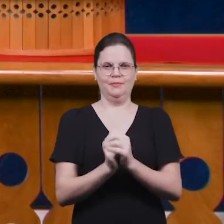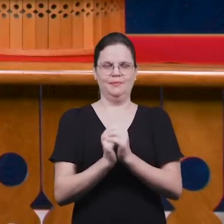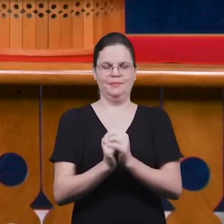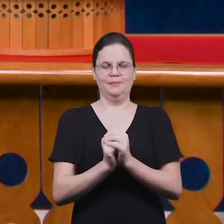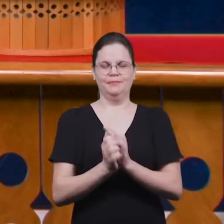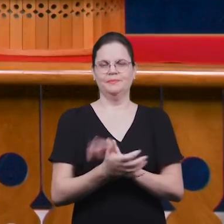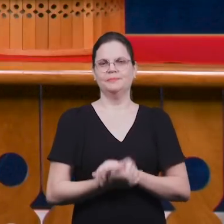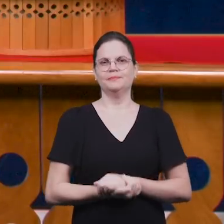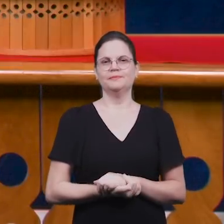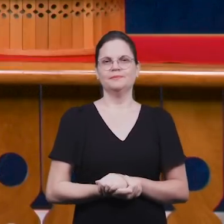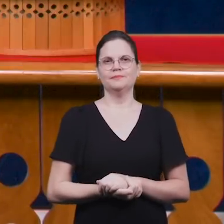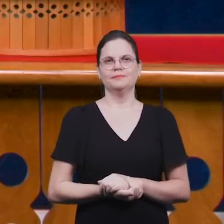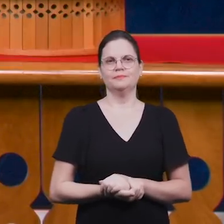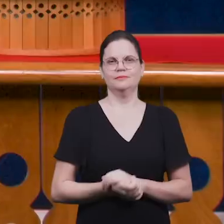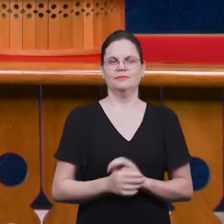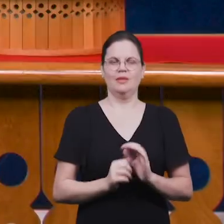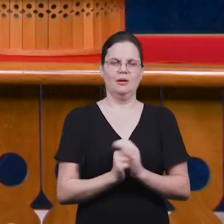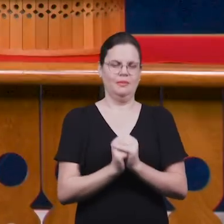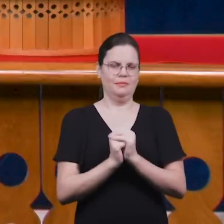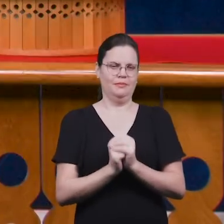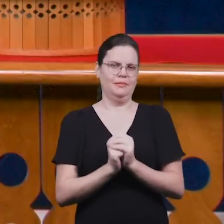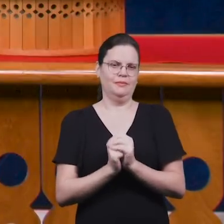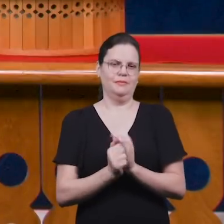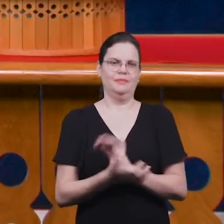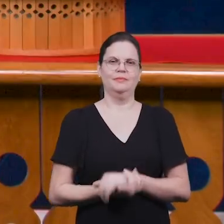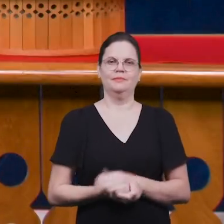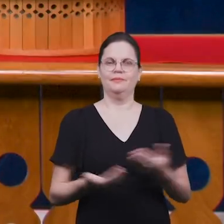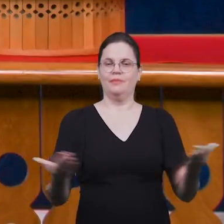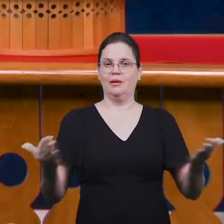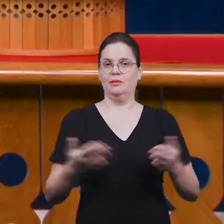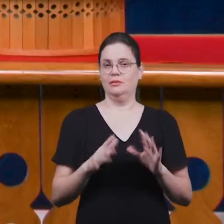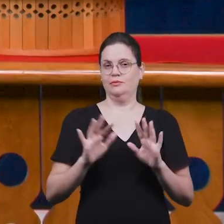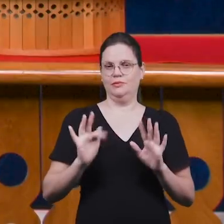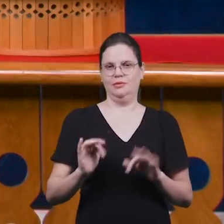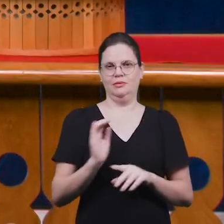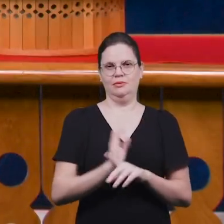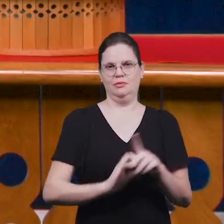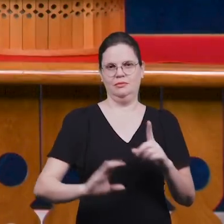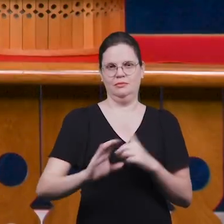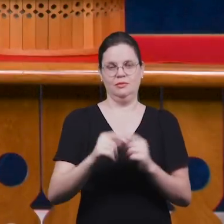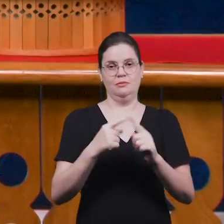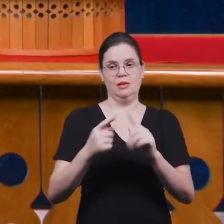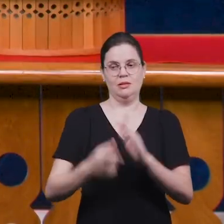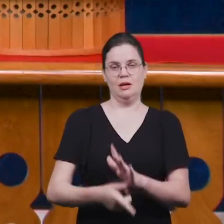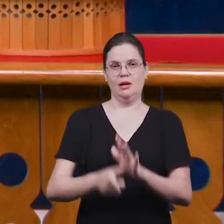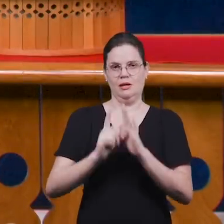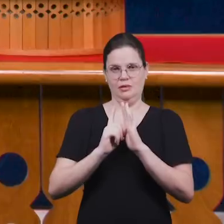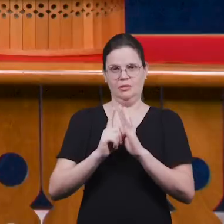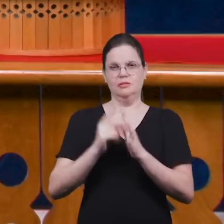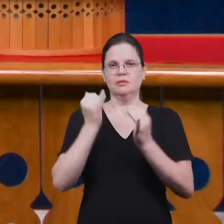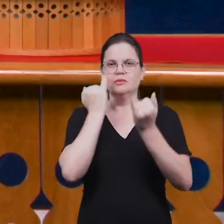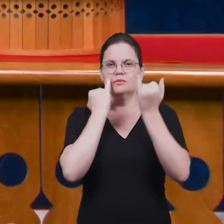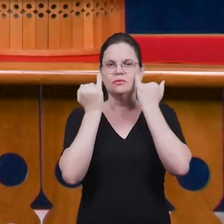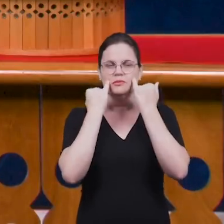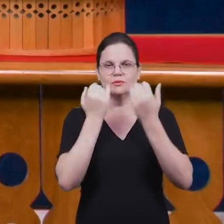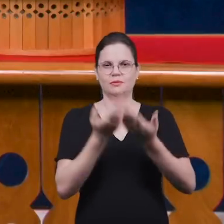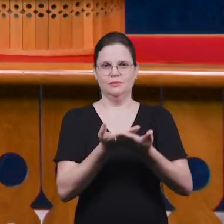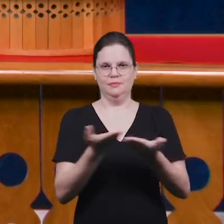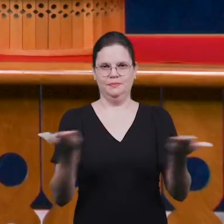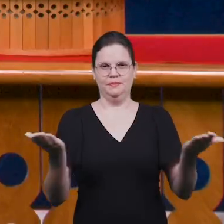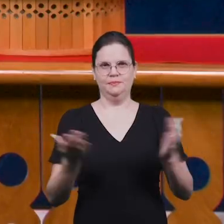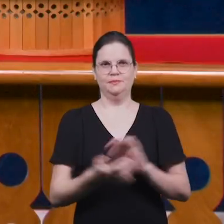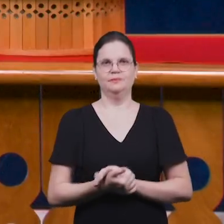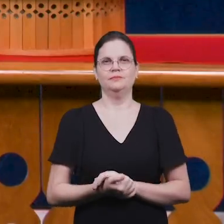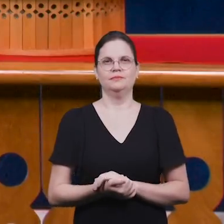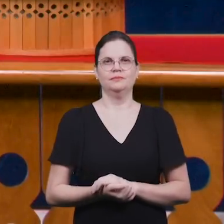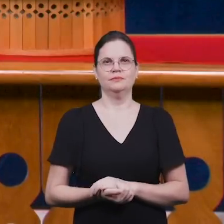sempre. Amém. Amém, irmãos. O nosso culto está assim encerrado. Antes de finalizarmos, quero só